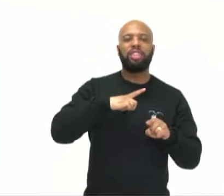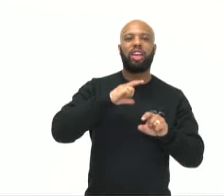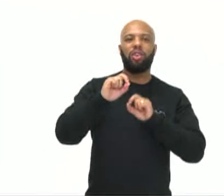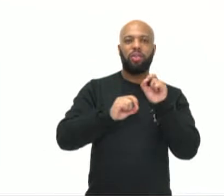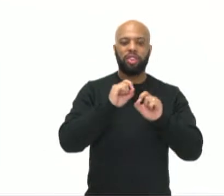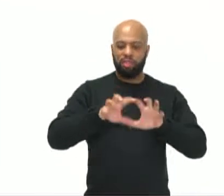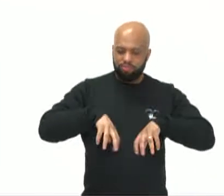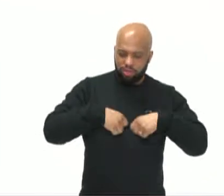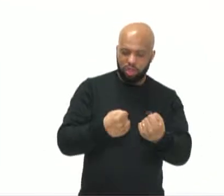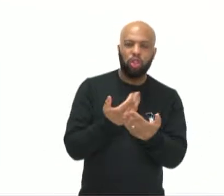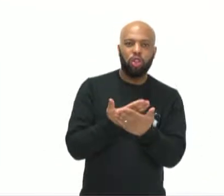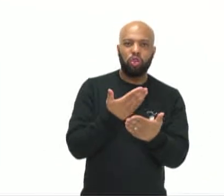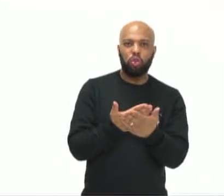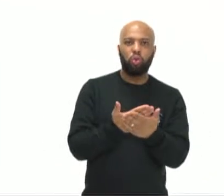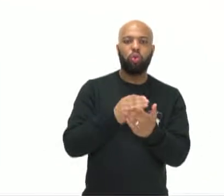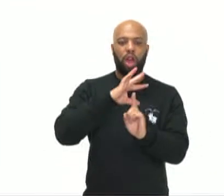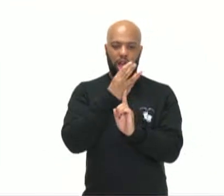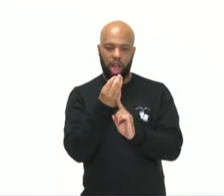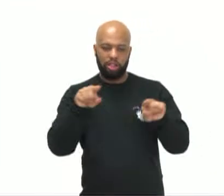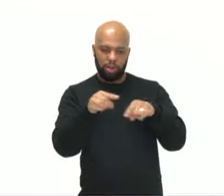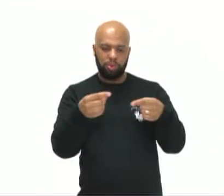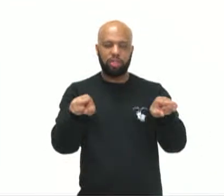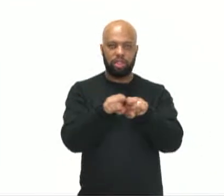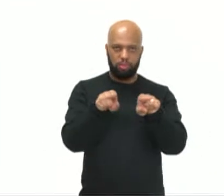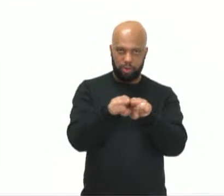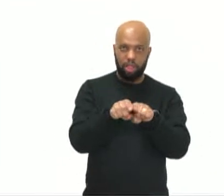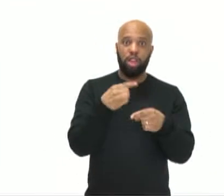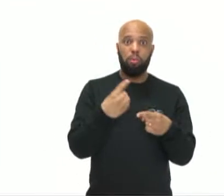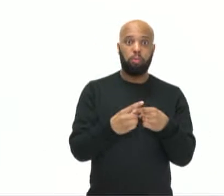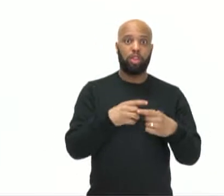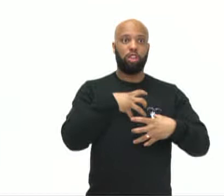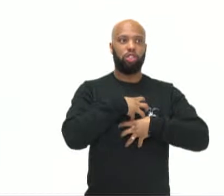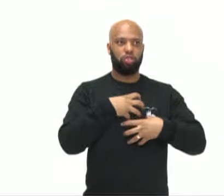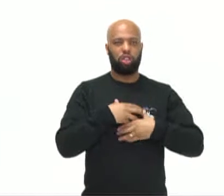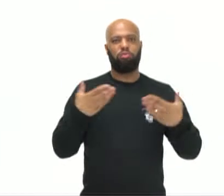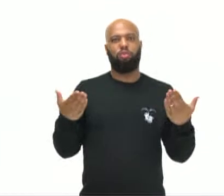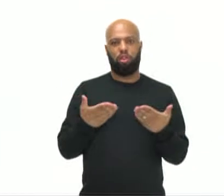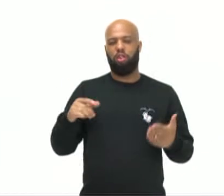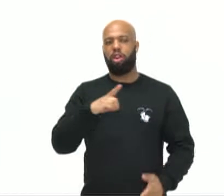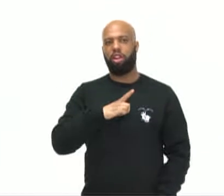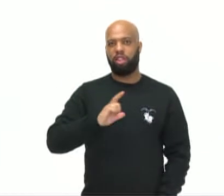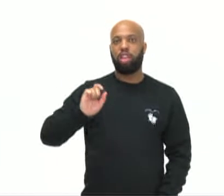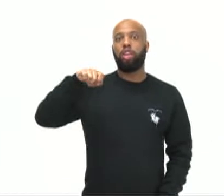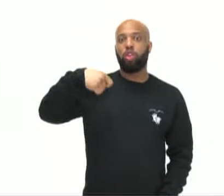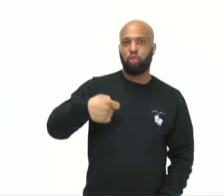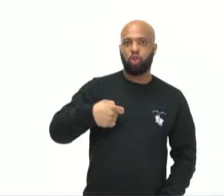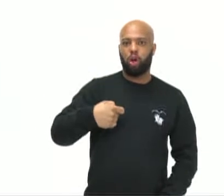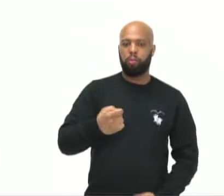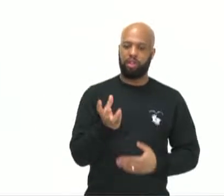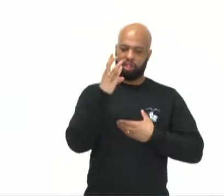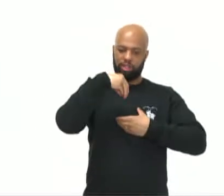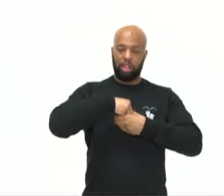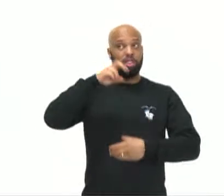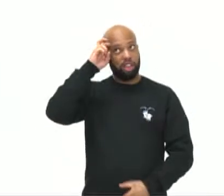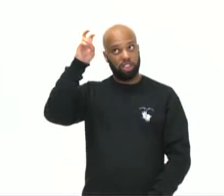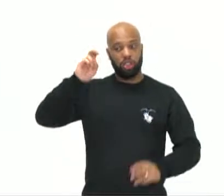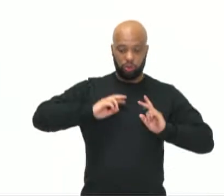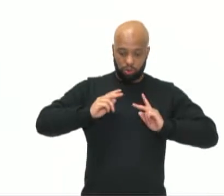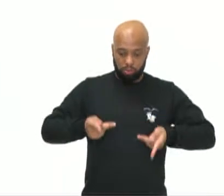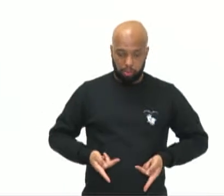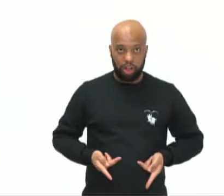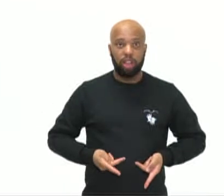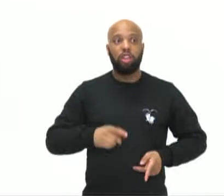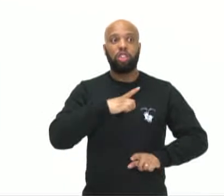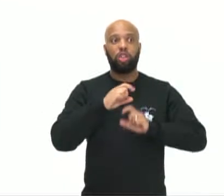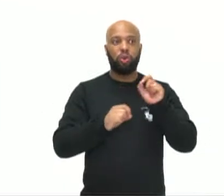que começou na infância, o levou a supor que as noções consagradas a respeito das aptidões intelectuais humanas eram